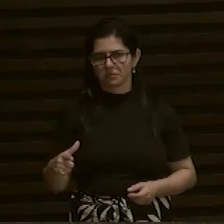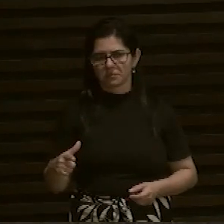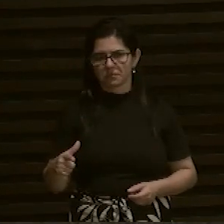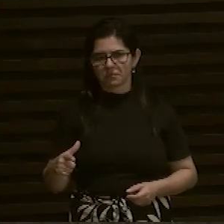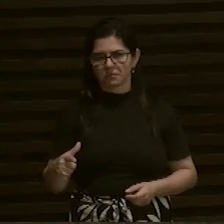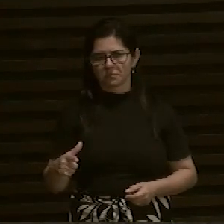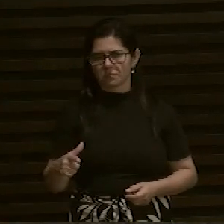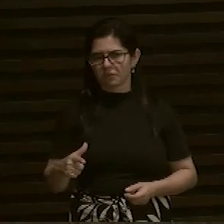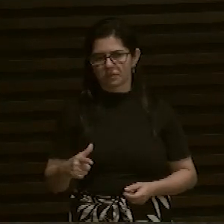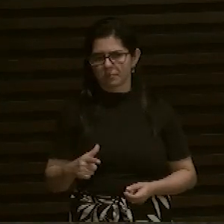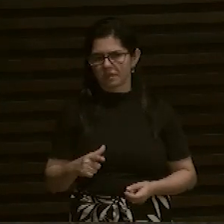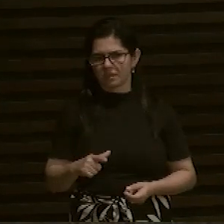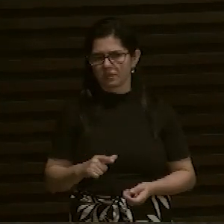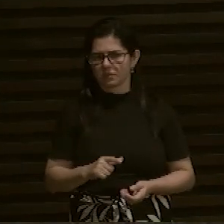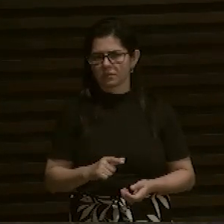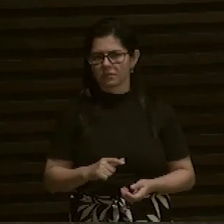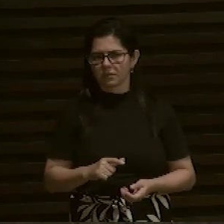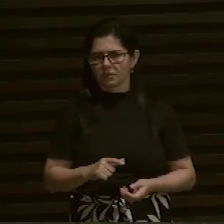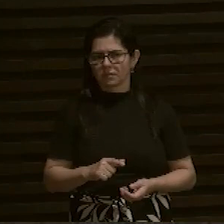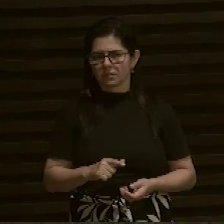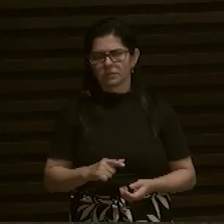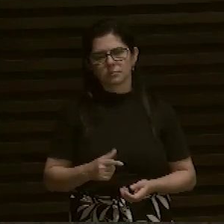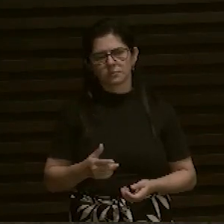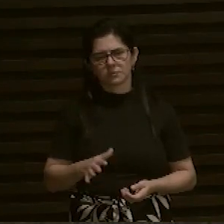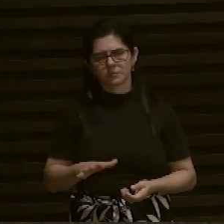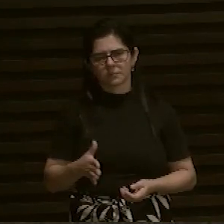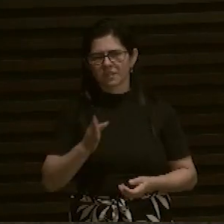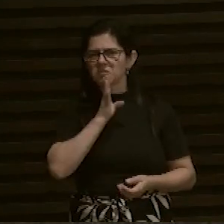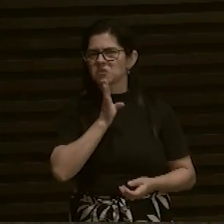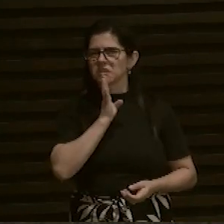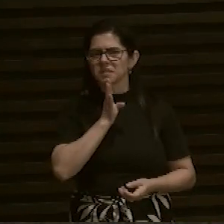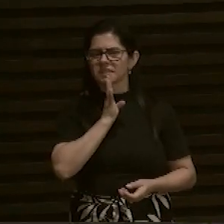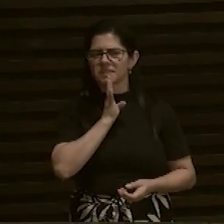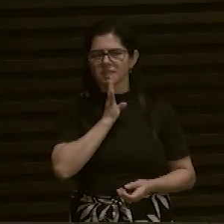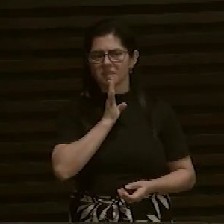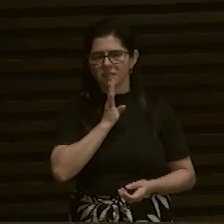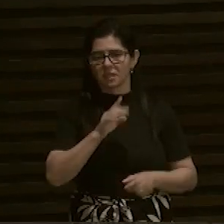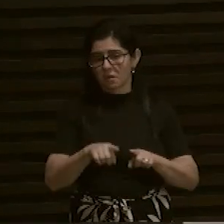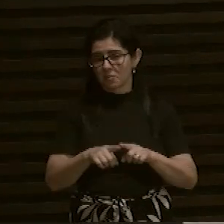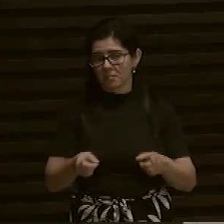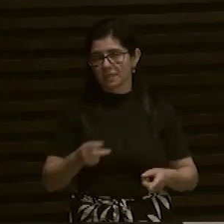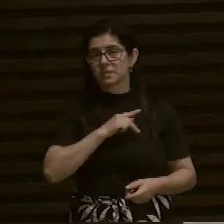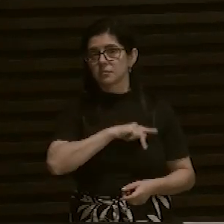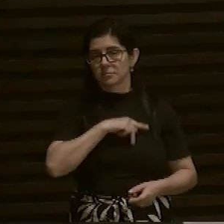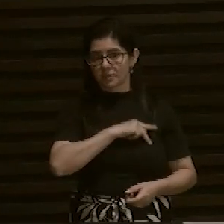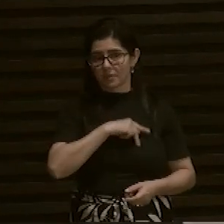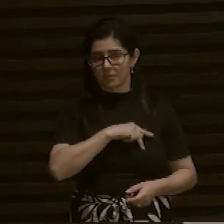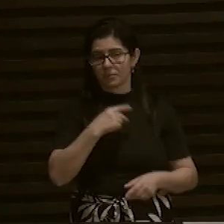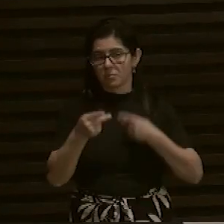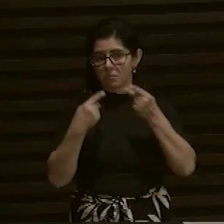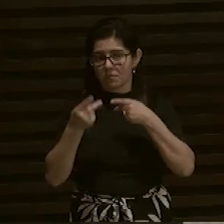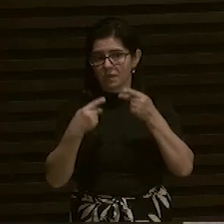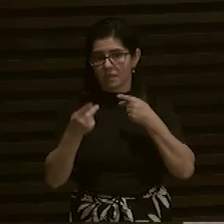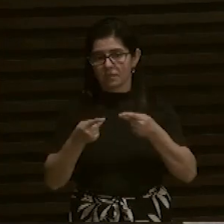conseguisse entender direito a mensagem que ele estava anunciando. Né? Mas Paulo aqui está dizendo que não. Na verdade, Paulo inverte o jogo. Fala, eu não ensinei para vocês, não